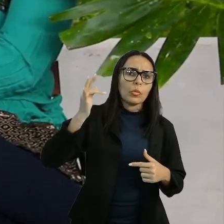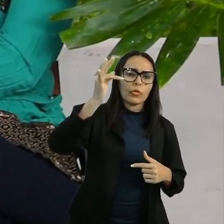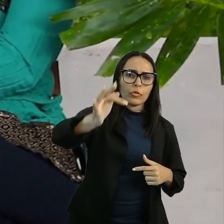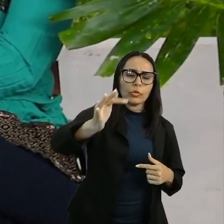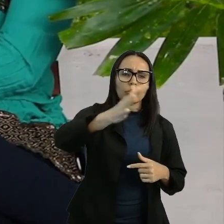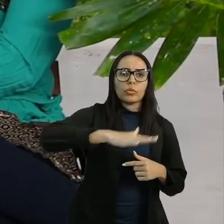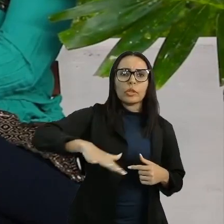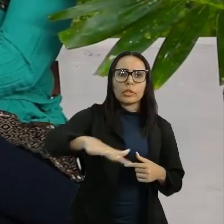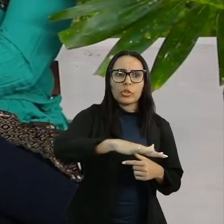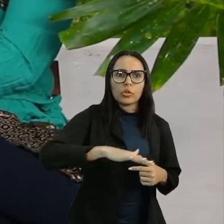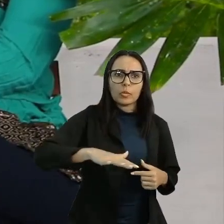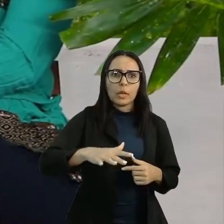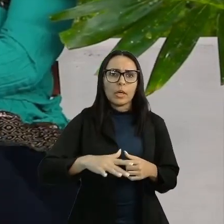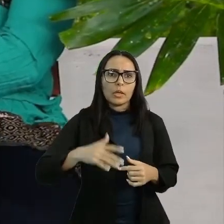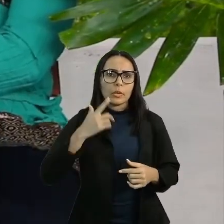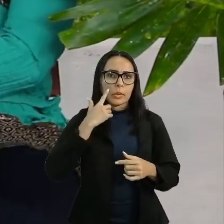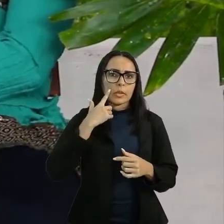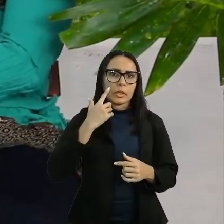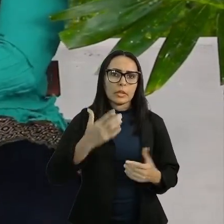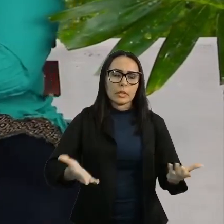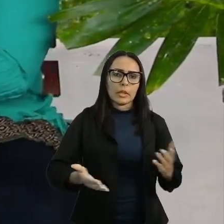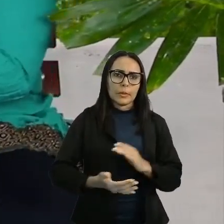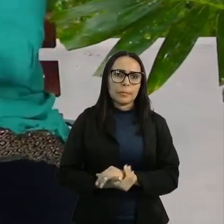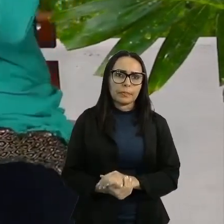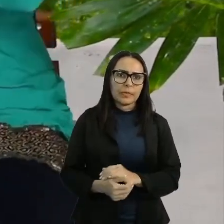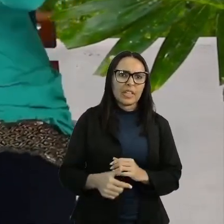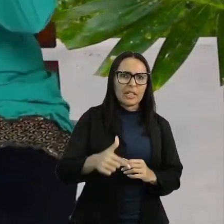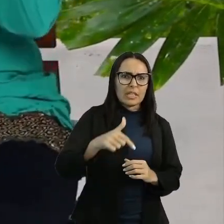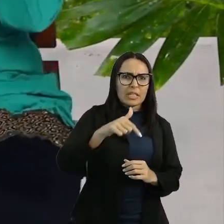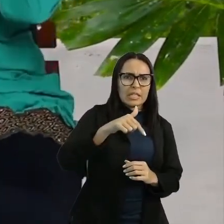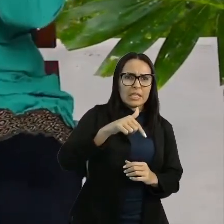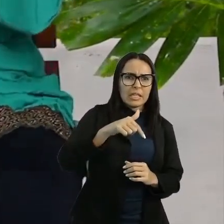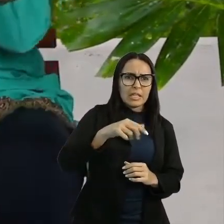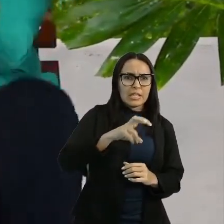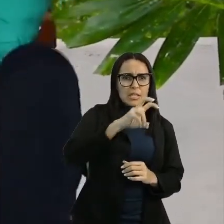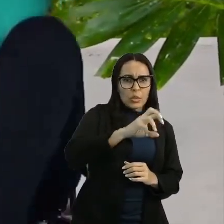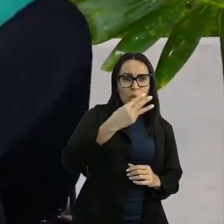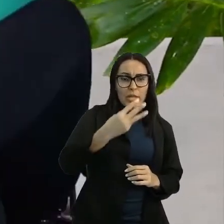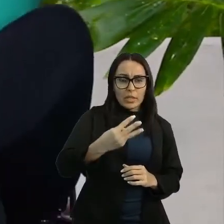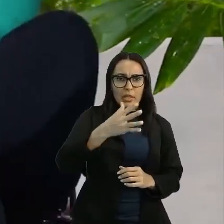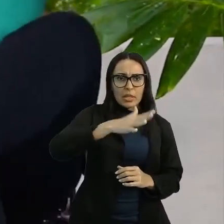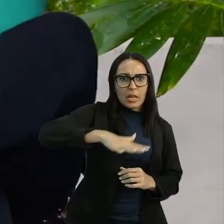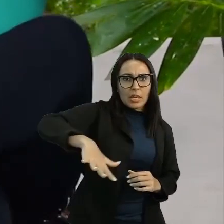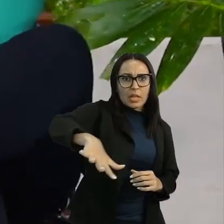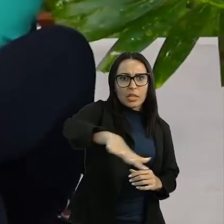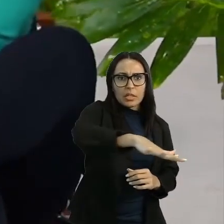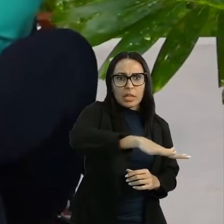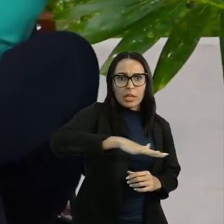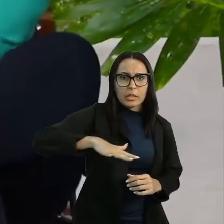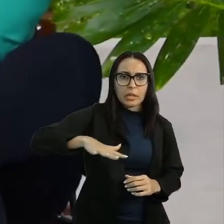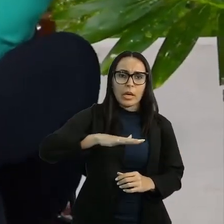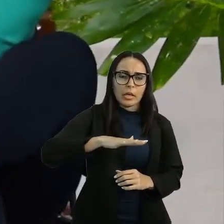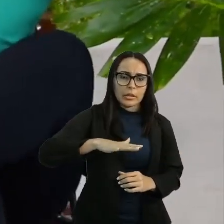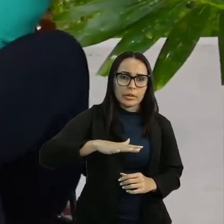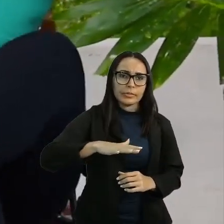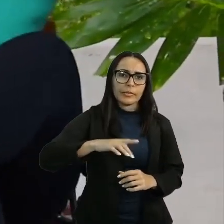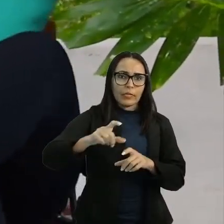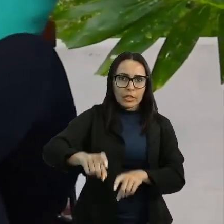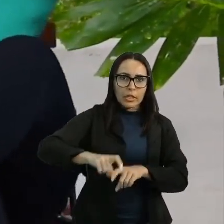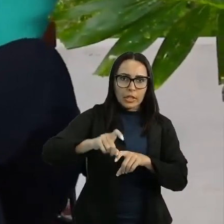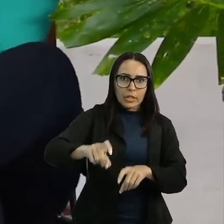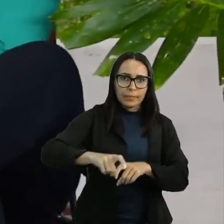Krishna, né? O Guru tinha me colocado que seriam 4 estilos diferentes. Qual seria o teu, assim? Eu me encaixo no estilo de vida grihasta,